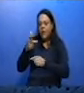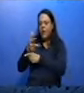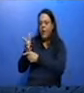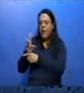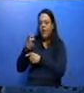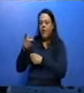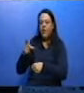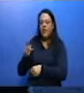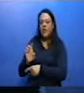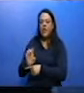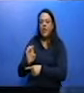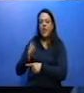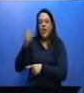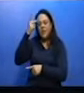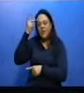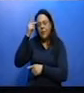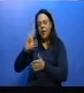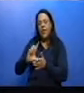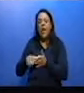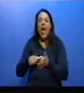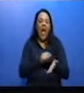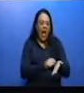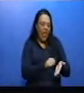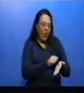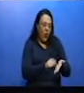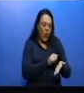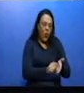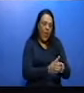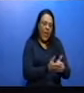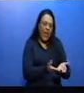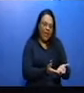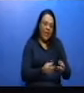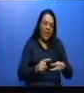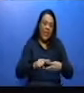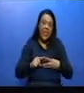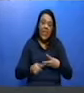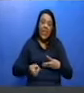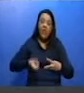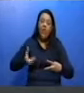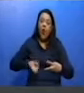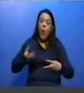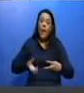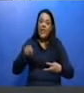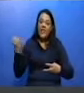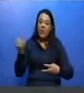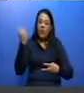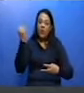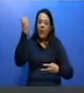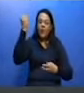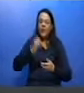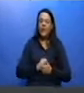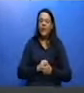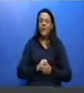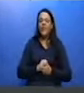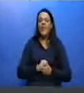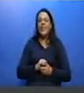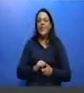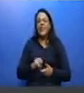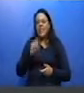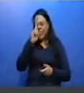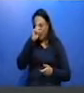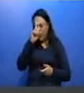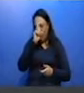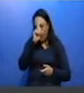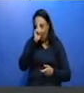e anotar no caderno as três informações importantes. As dúvidas, correção das atividades da